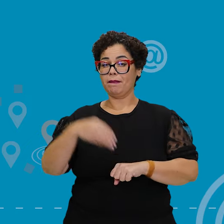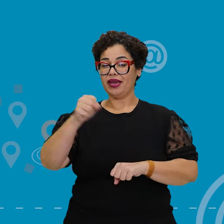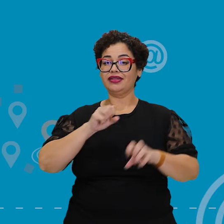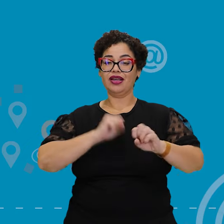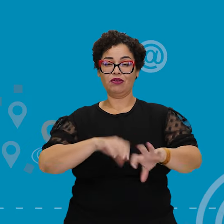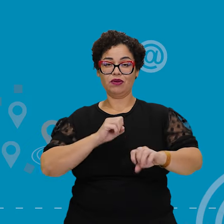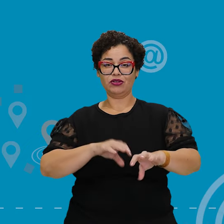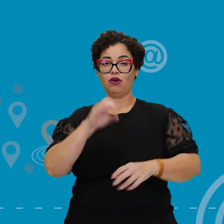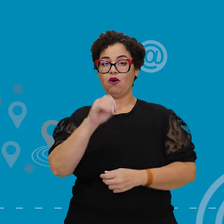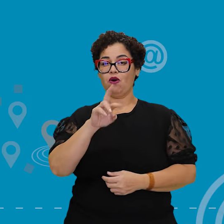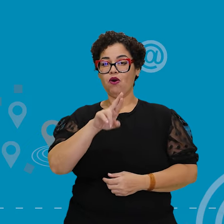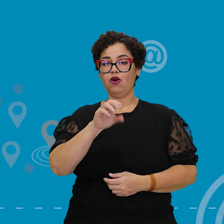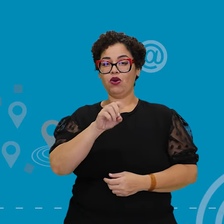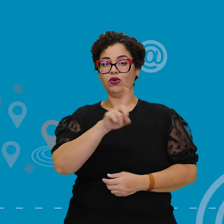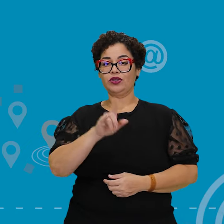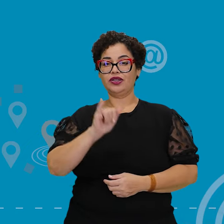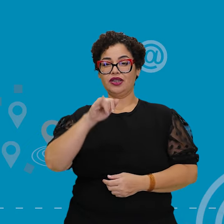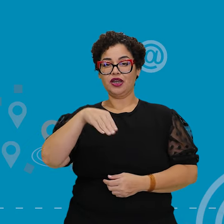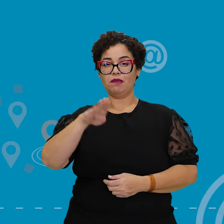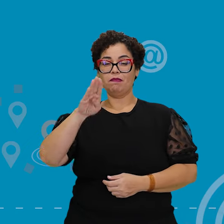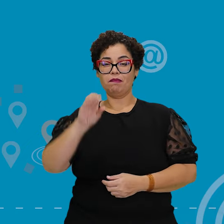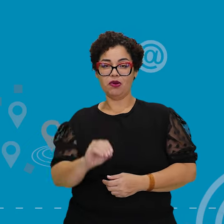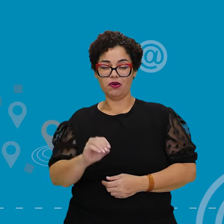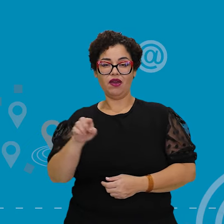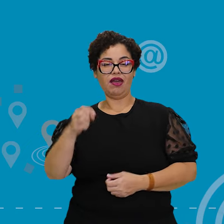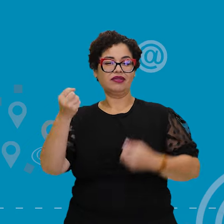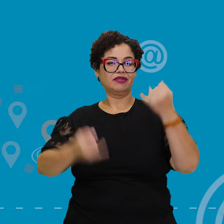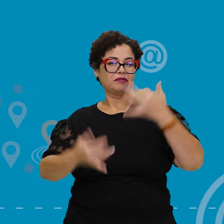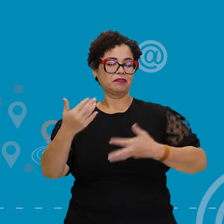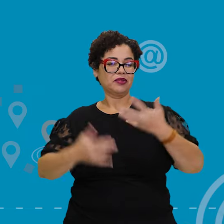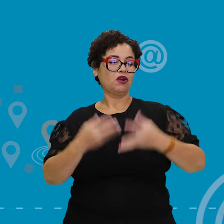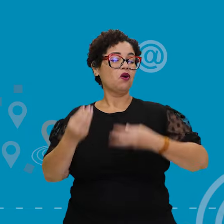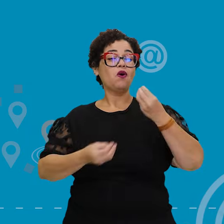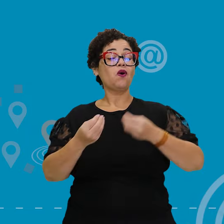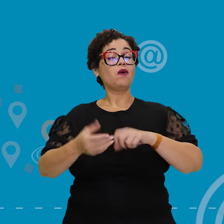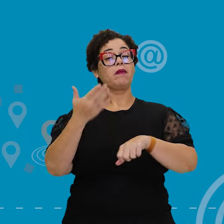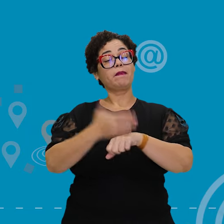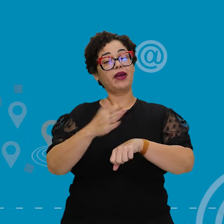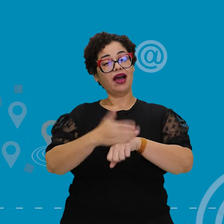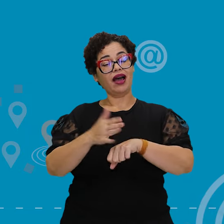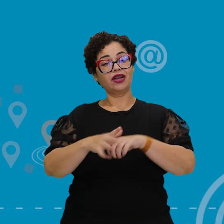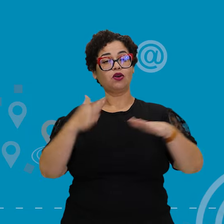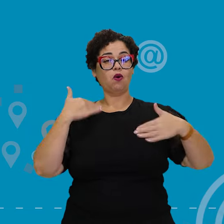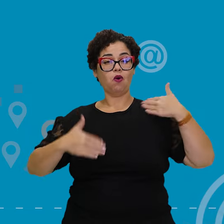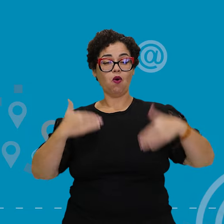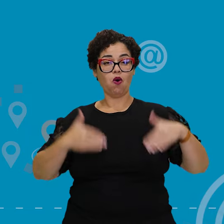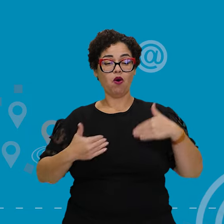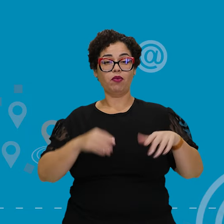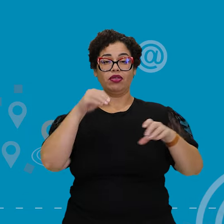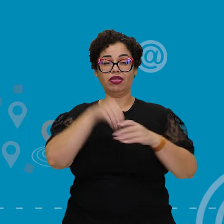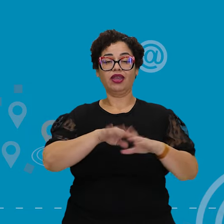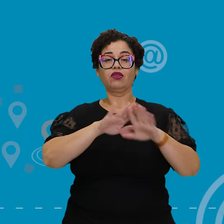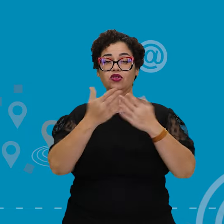O professor, mestre em educação Orozimbo Cordeiro Júnior, conta como essas